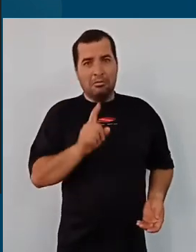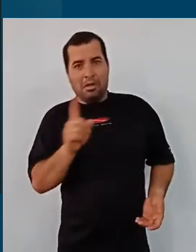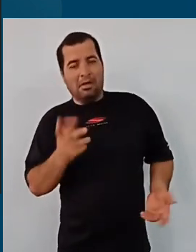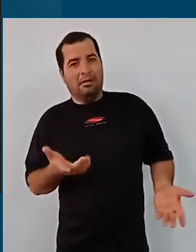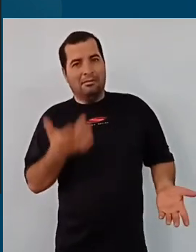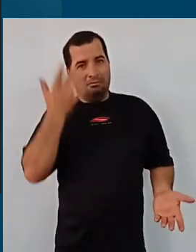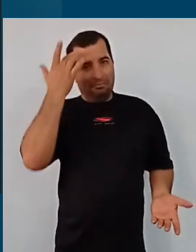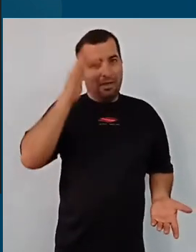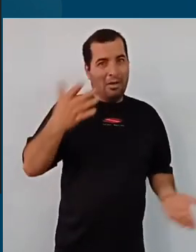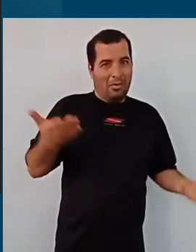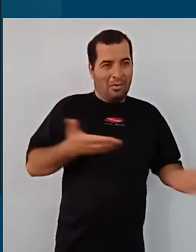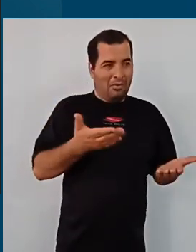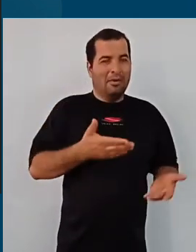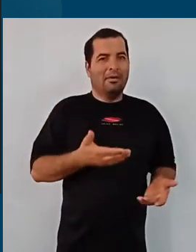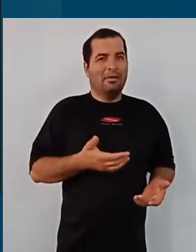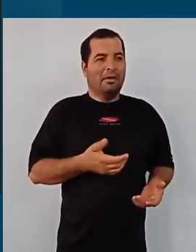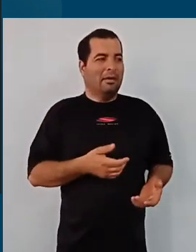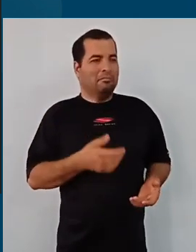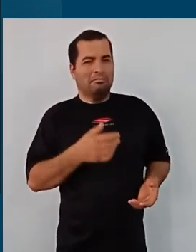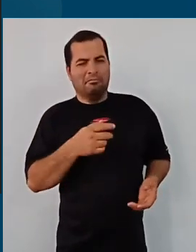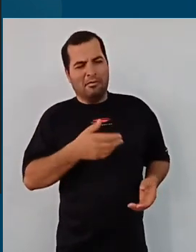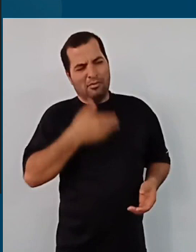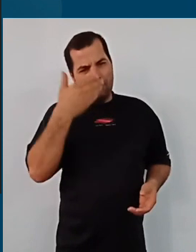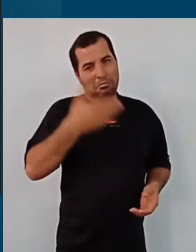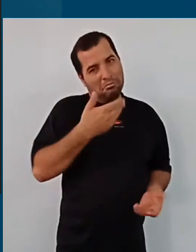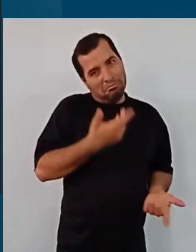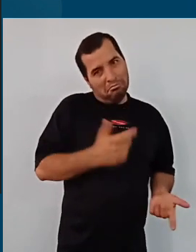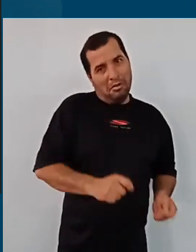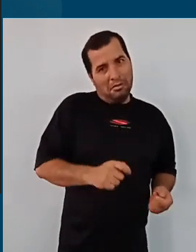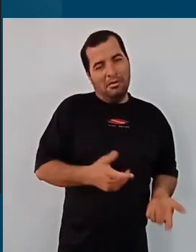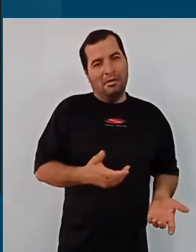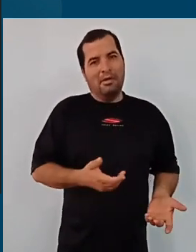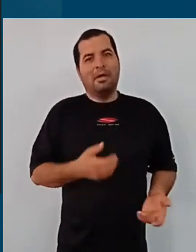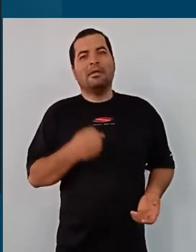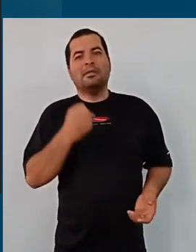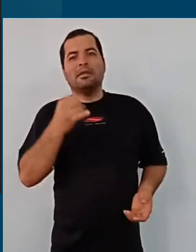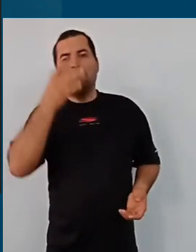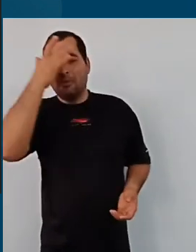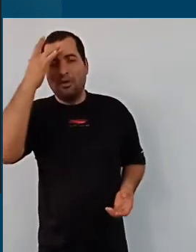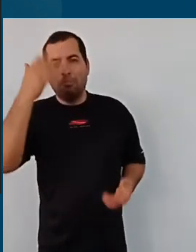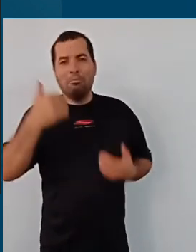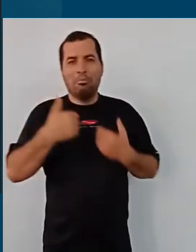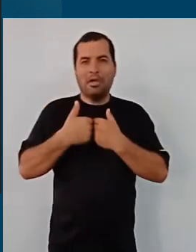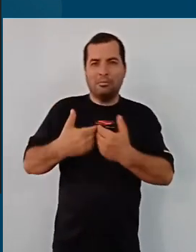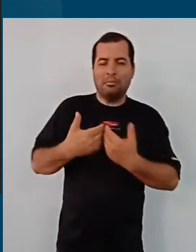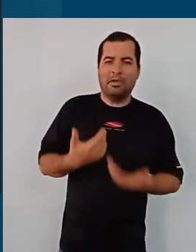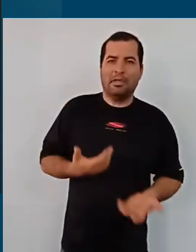Para as crianças atuais, talvez isso seja uma facilidade. Mas se pedir para mim